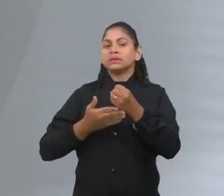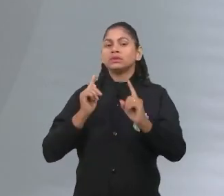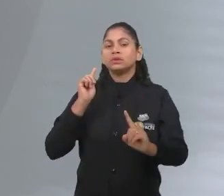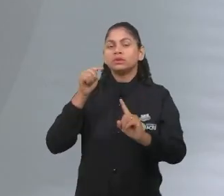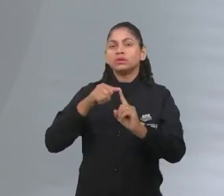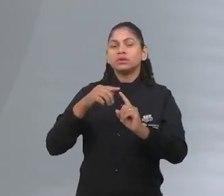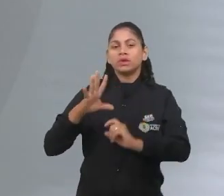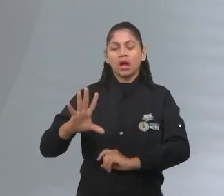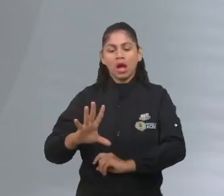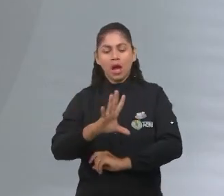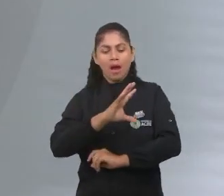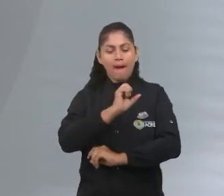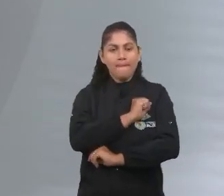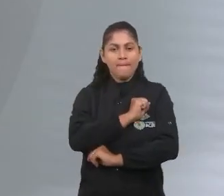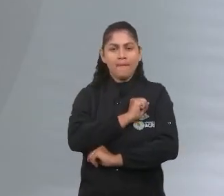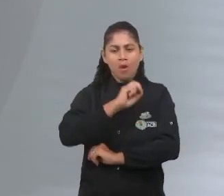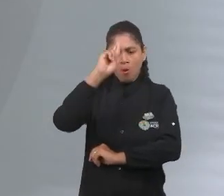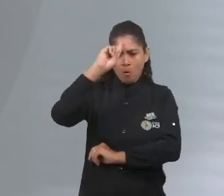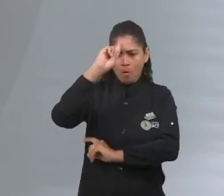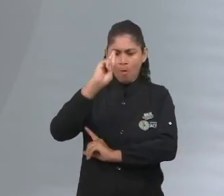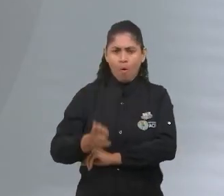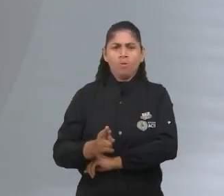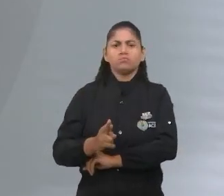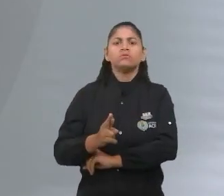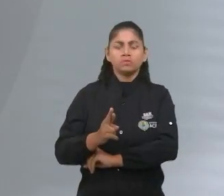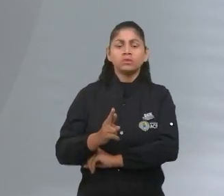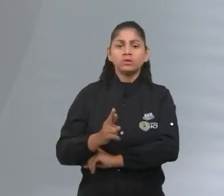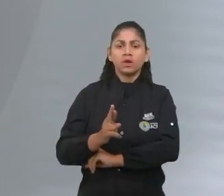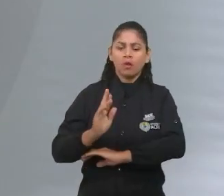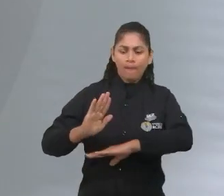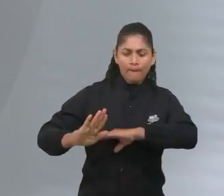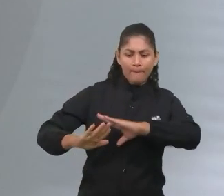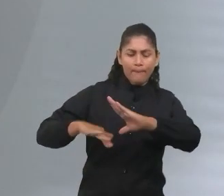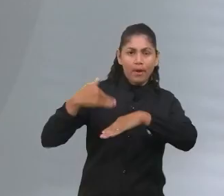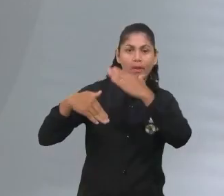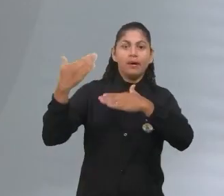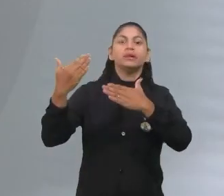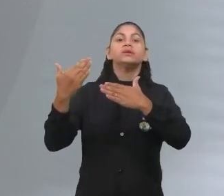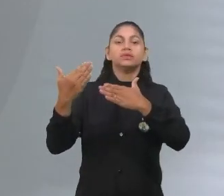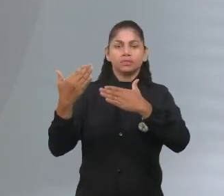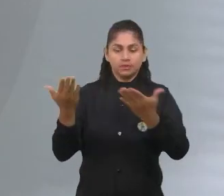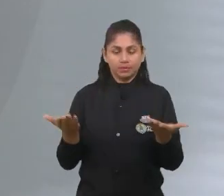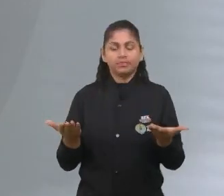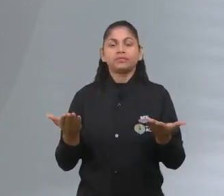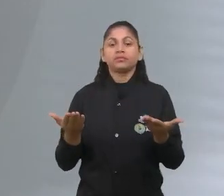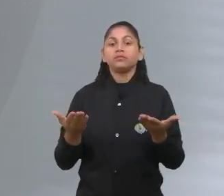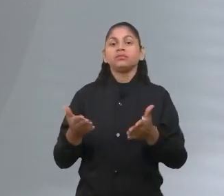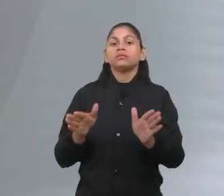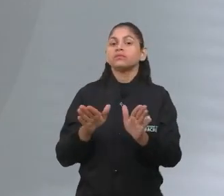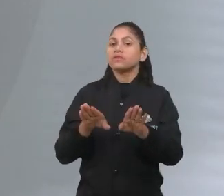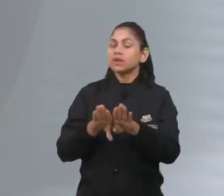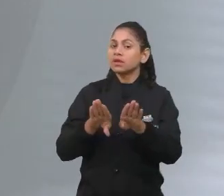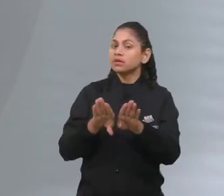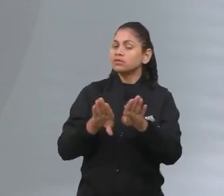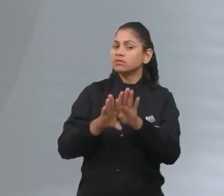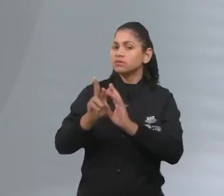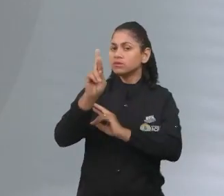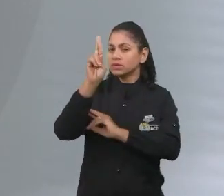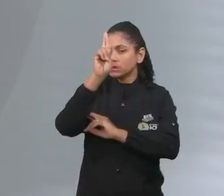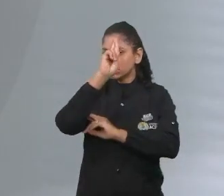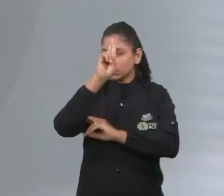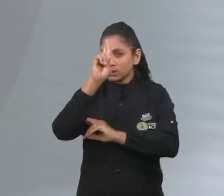amor, ordem e progresso. Beleza. Também definiram a história como acontecimentos